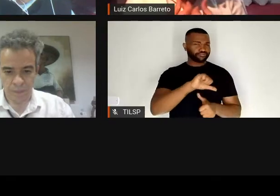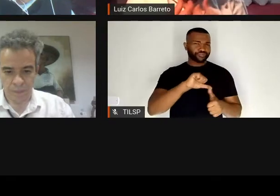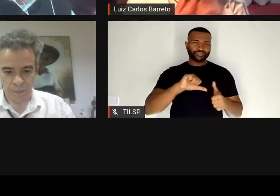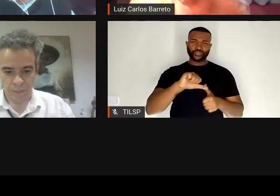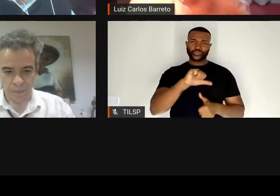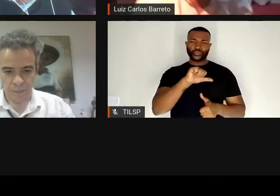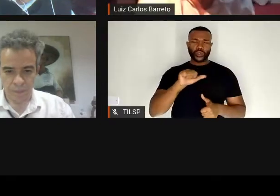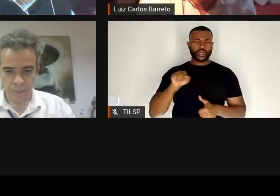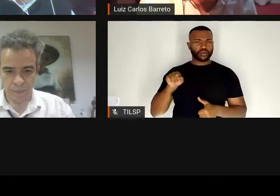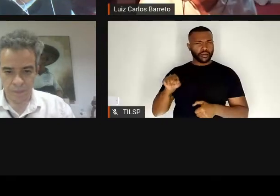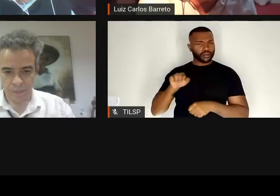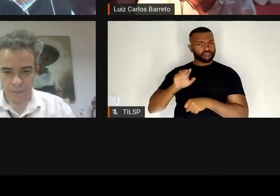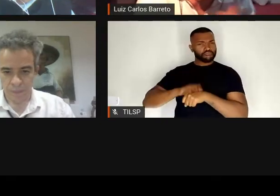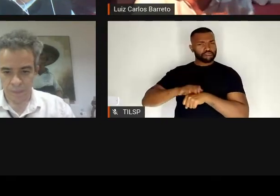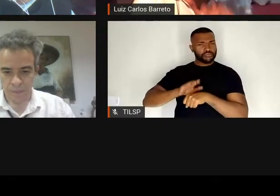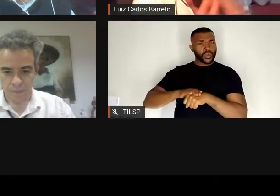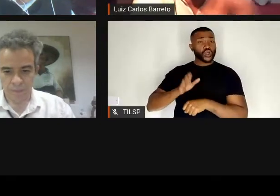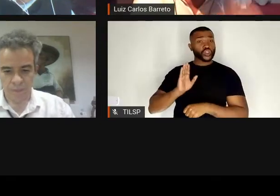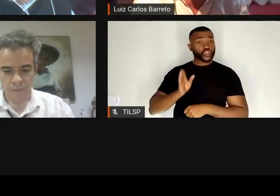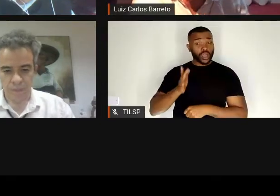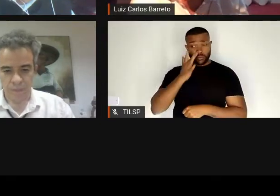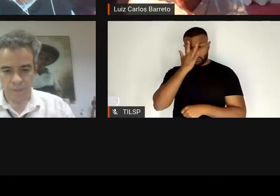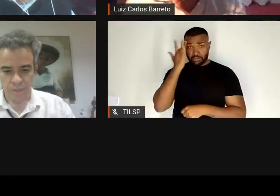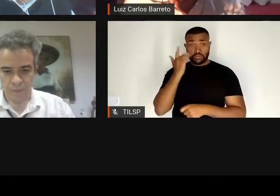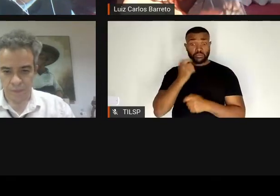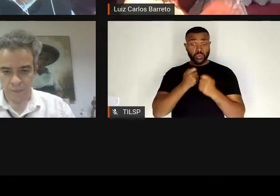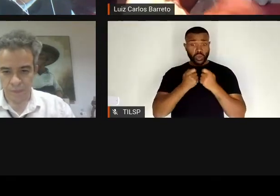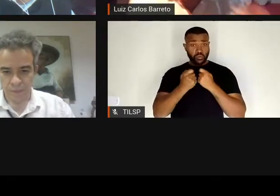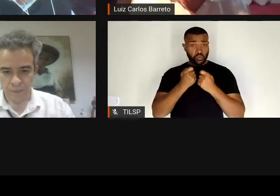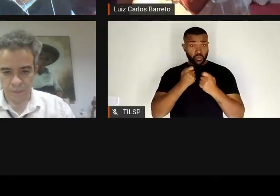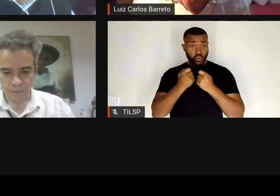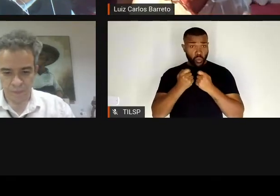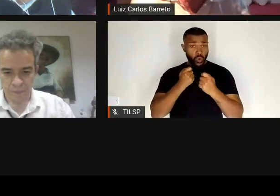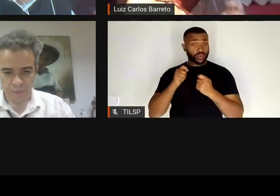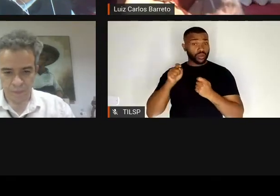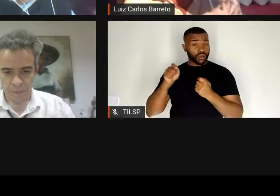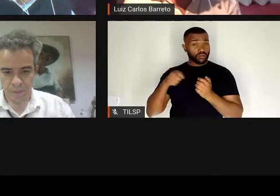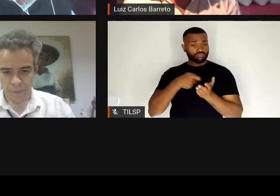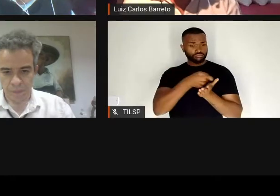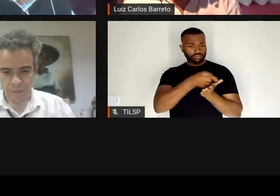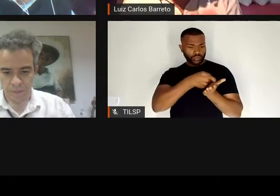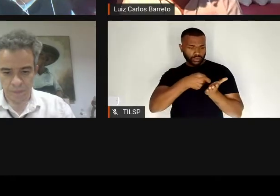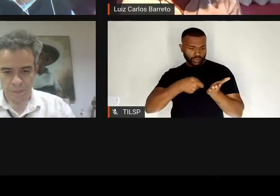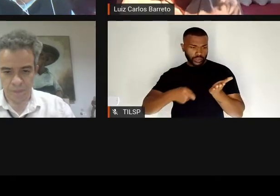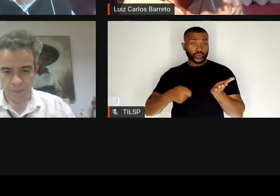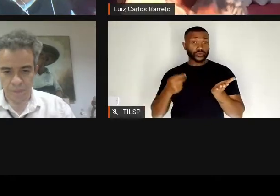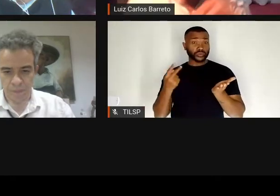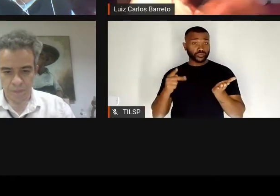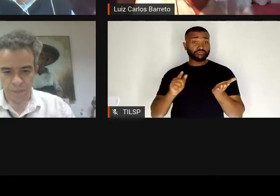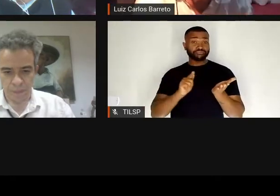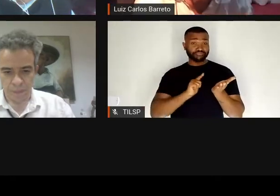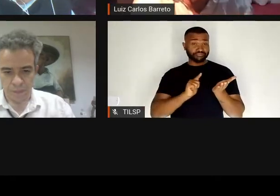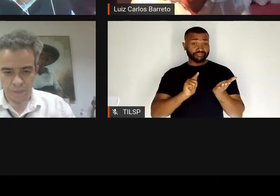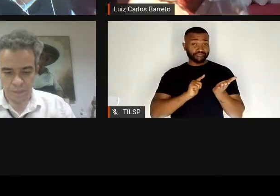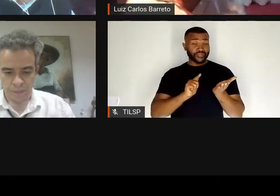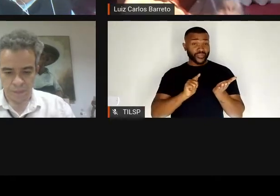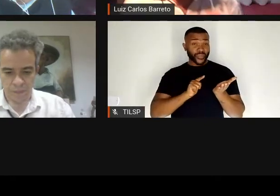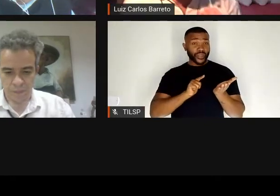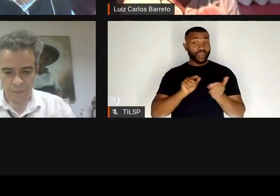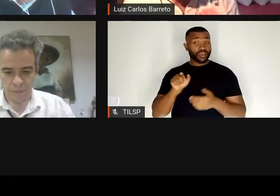Ele já era um repórter de origem, escrevia seus textos, E ele se